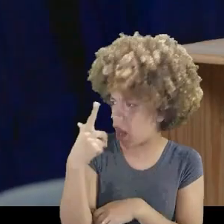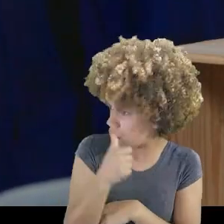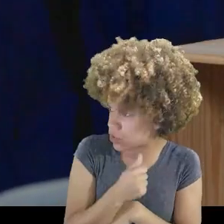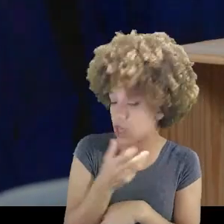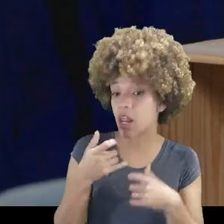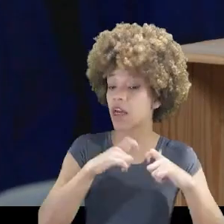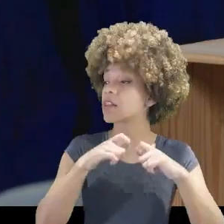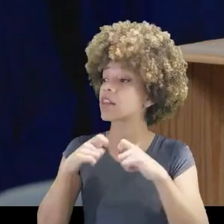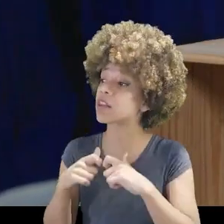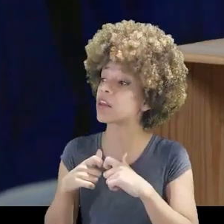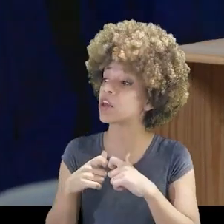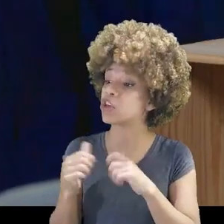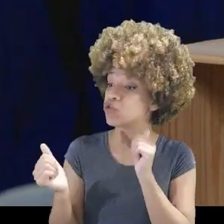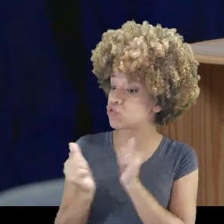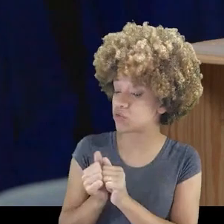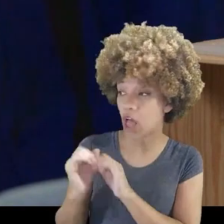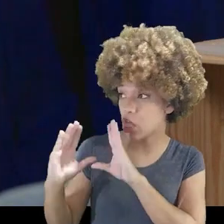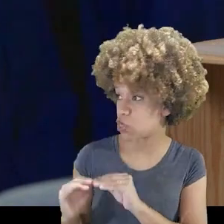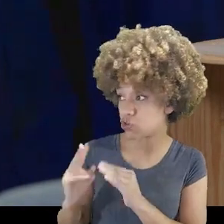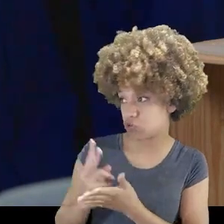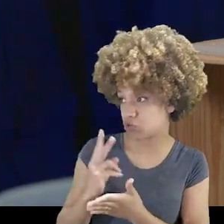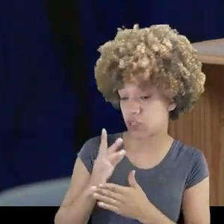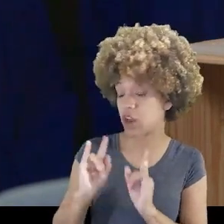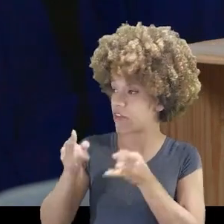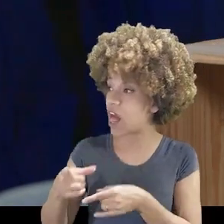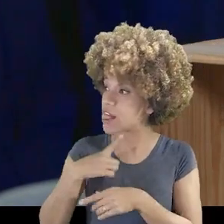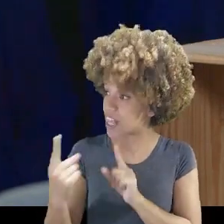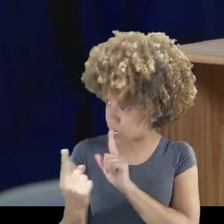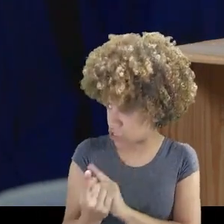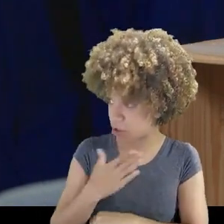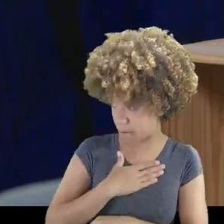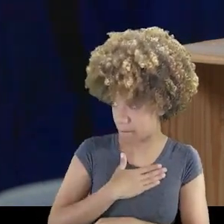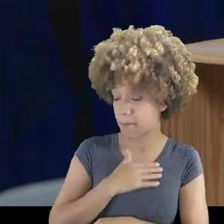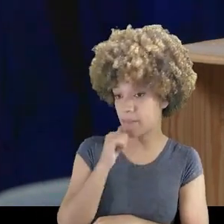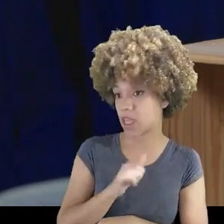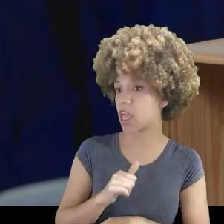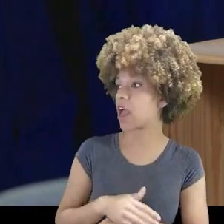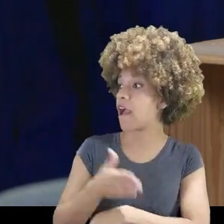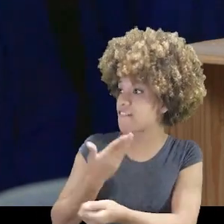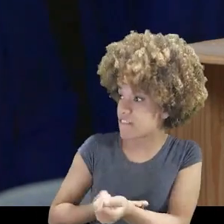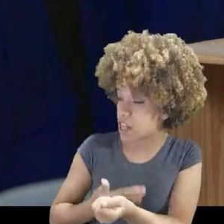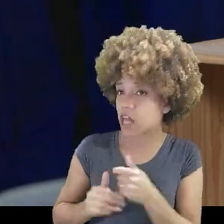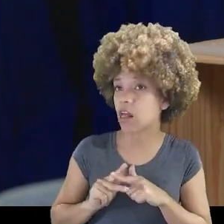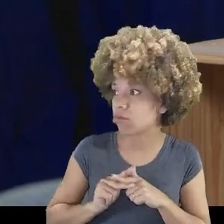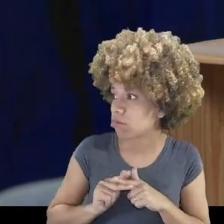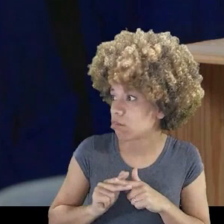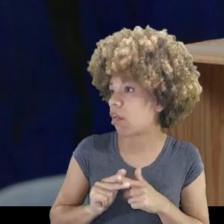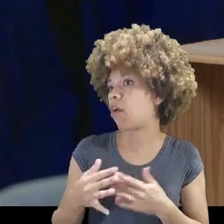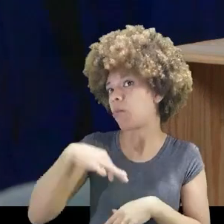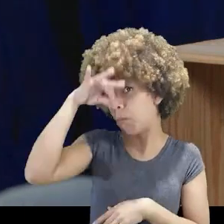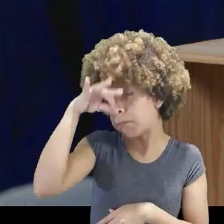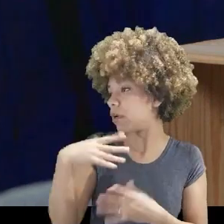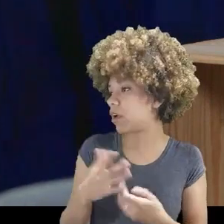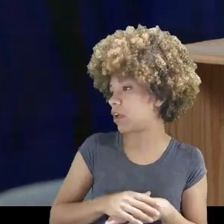eles querem fazer sexo com você com outra mulher toda a noite eles vão para a cama tem cliente minha que tá viciado em masturbação mulher